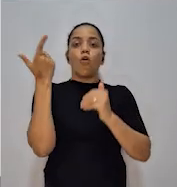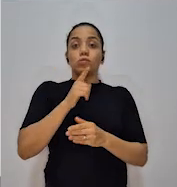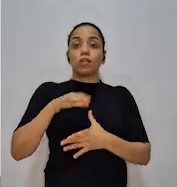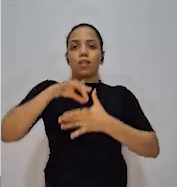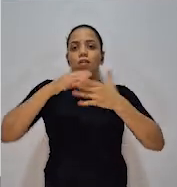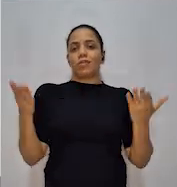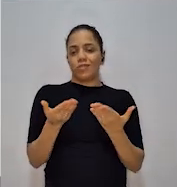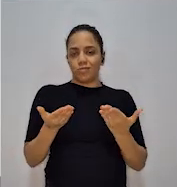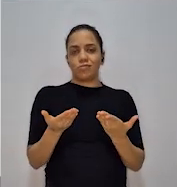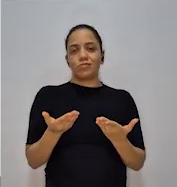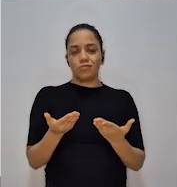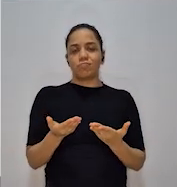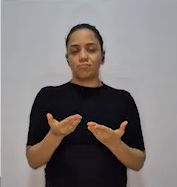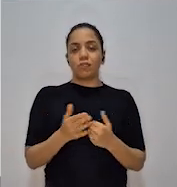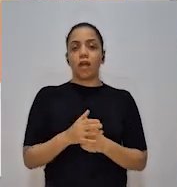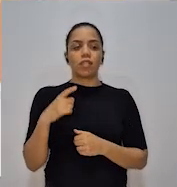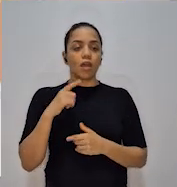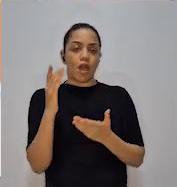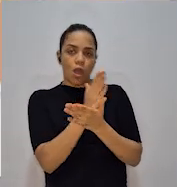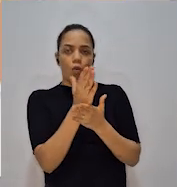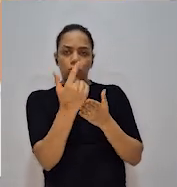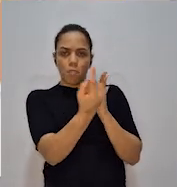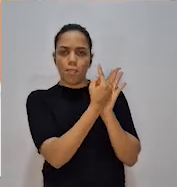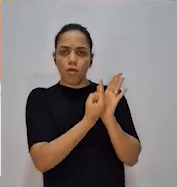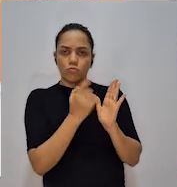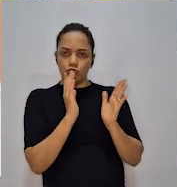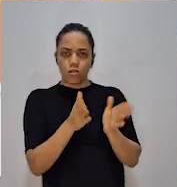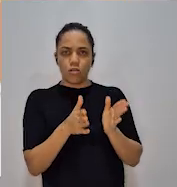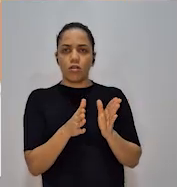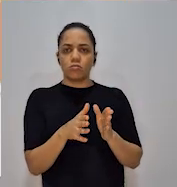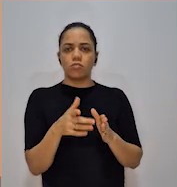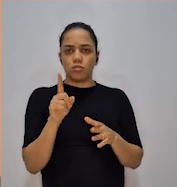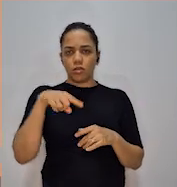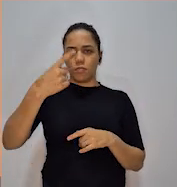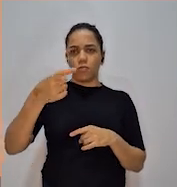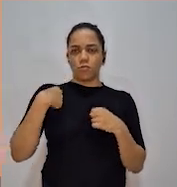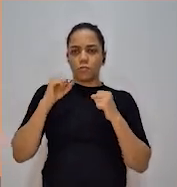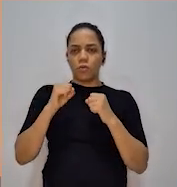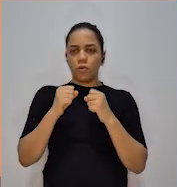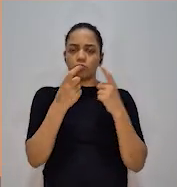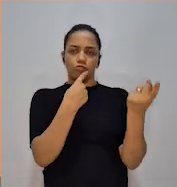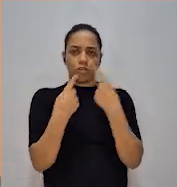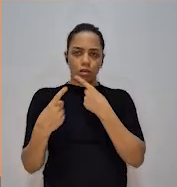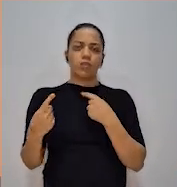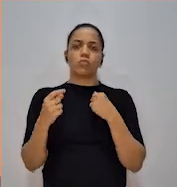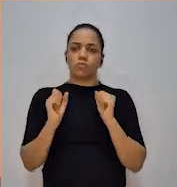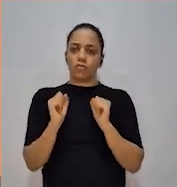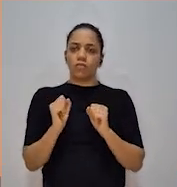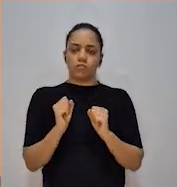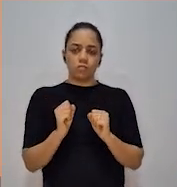entre outras coisas. Nós já temos aqui algumas perguntas, né? Então depois a gente pode entrar um pouquinho mais nesse diálogo. Nós temos